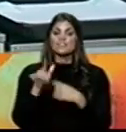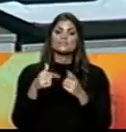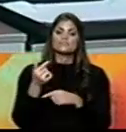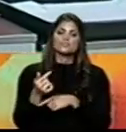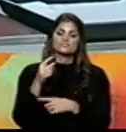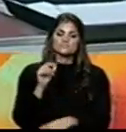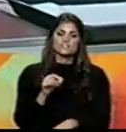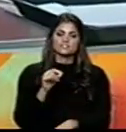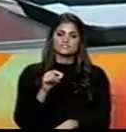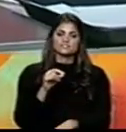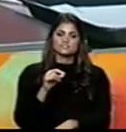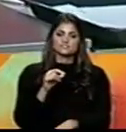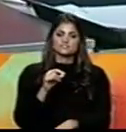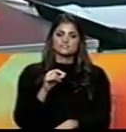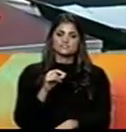vamos...